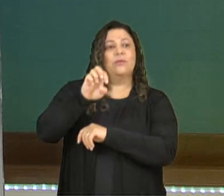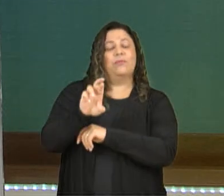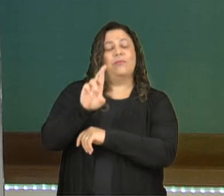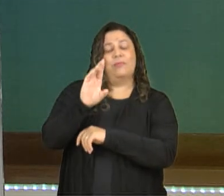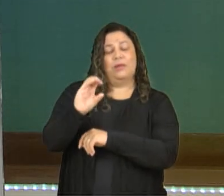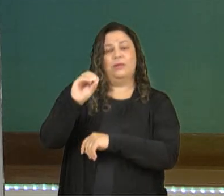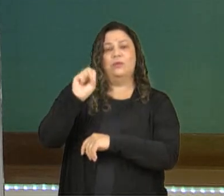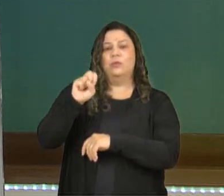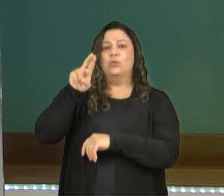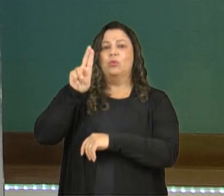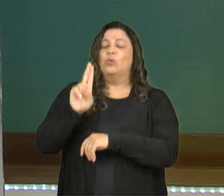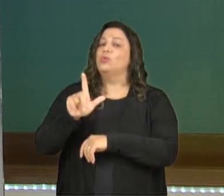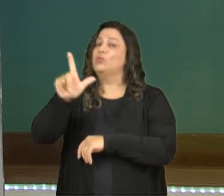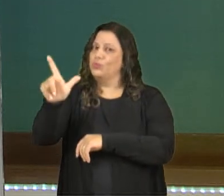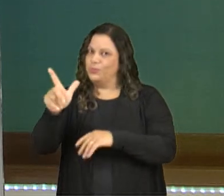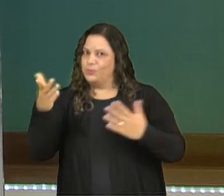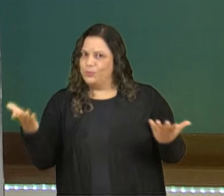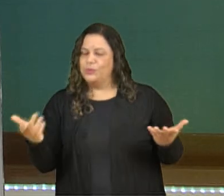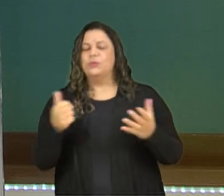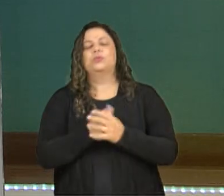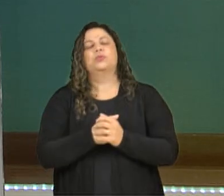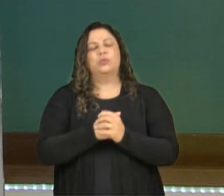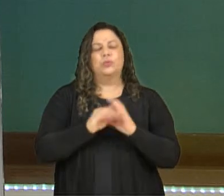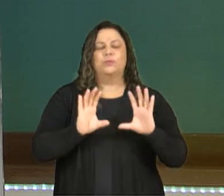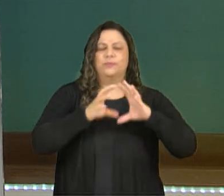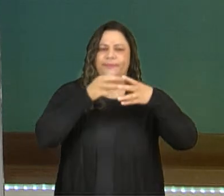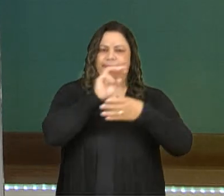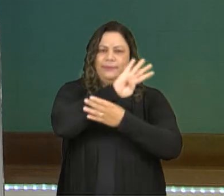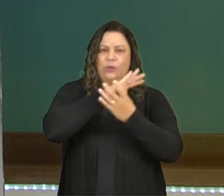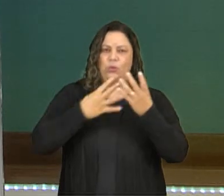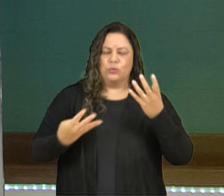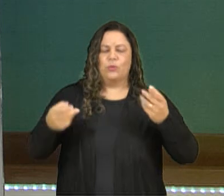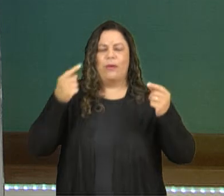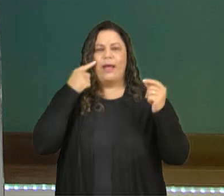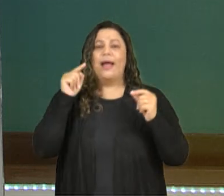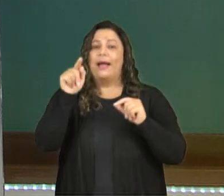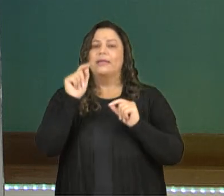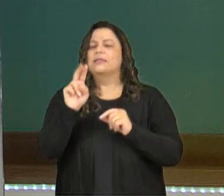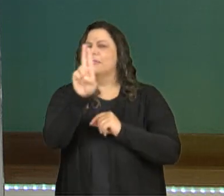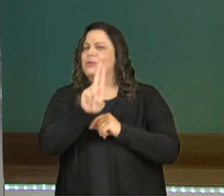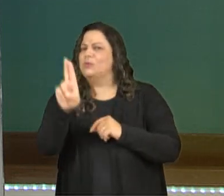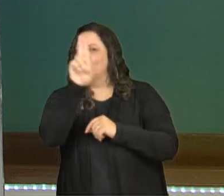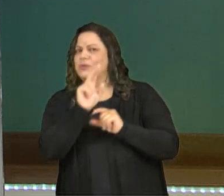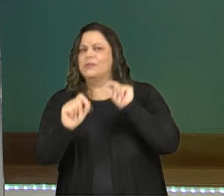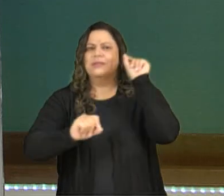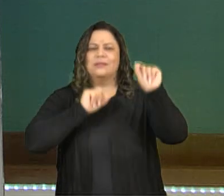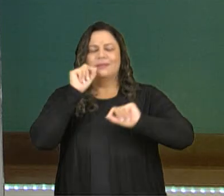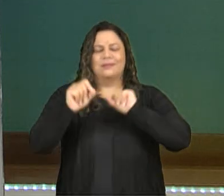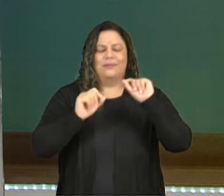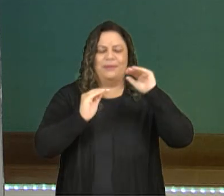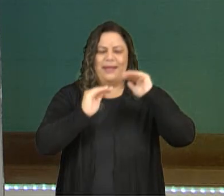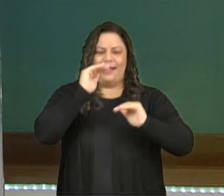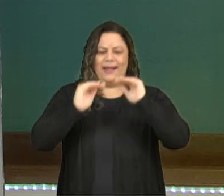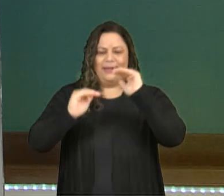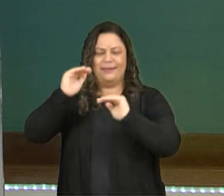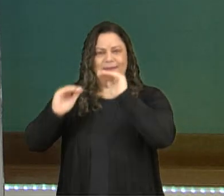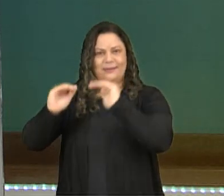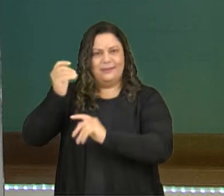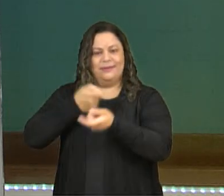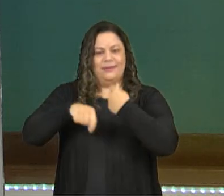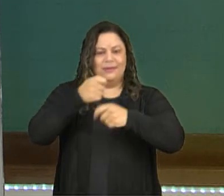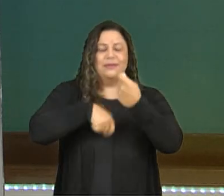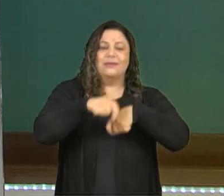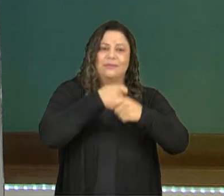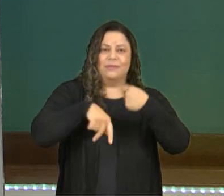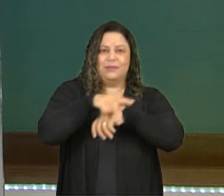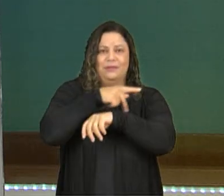bem, está na nossa dinâmica. E ele utiliza dessa sistemática para equilibrar a economia dos países envolvidos. No